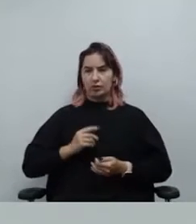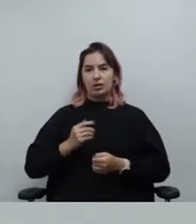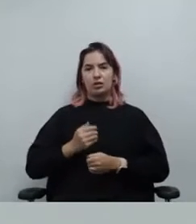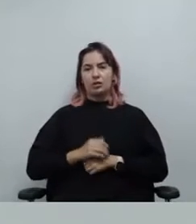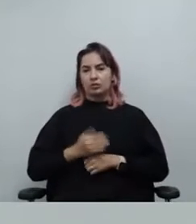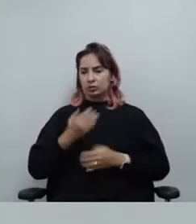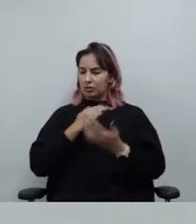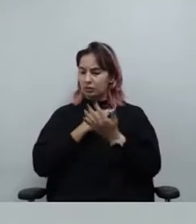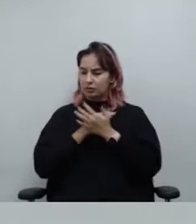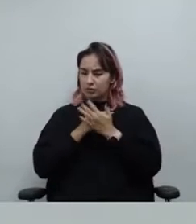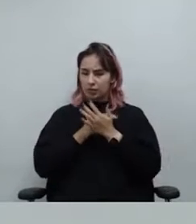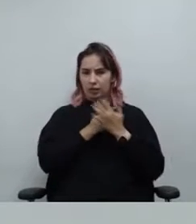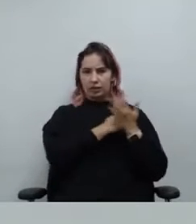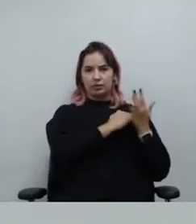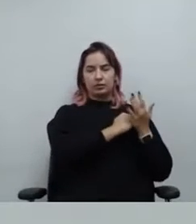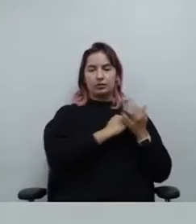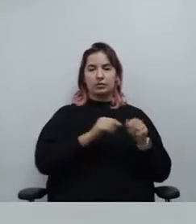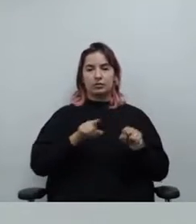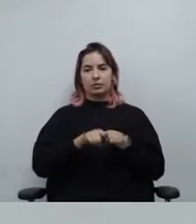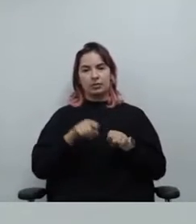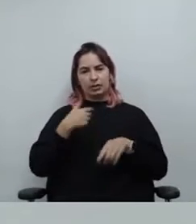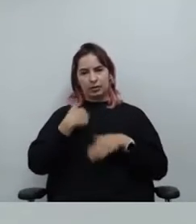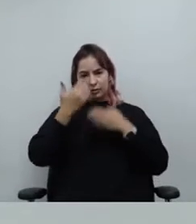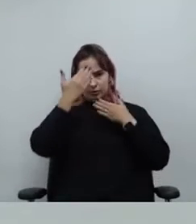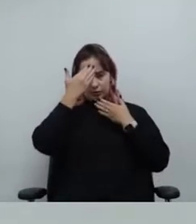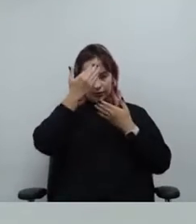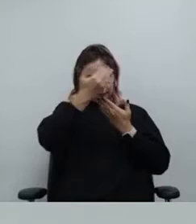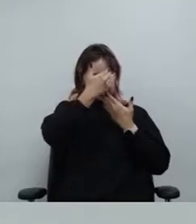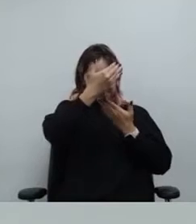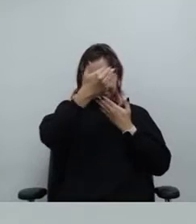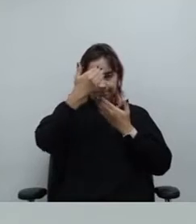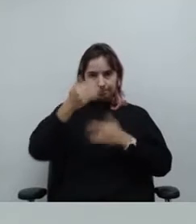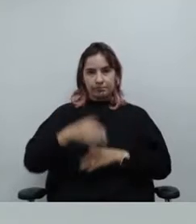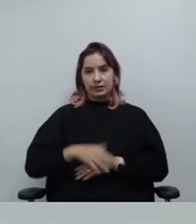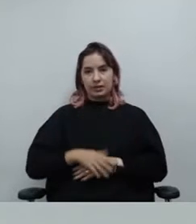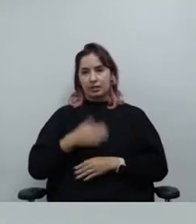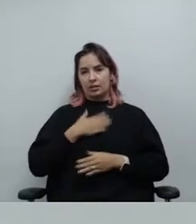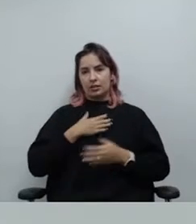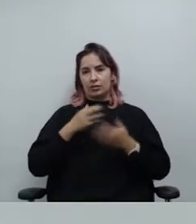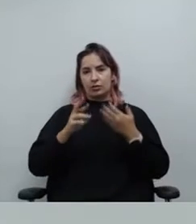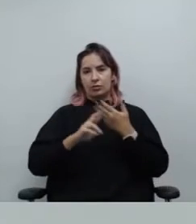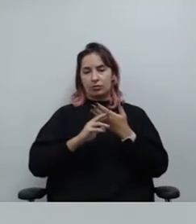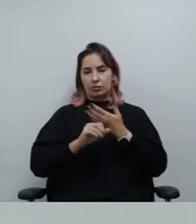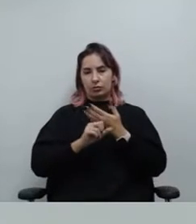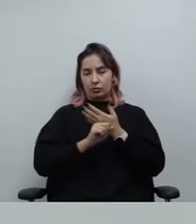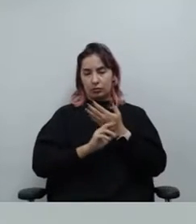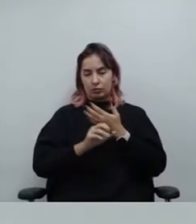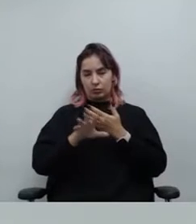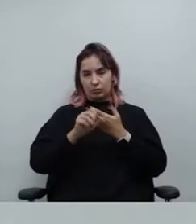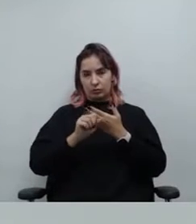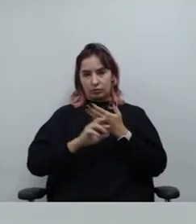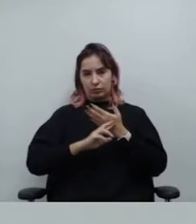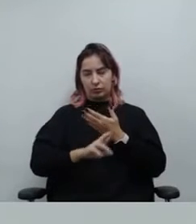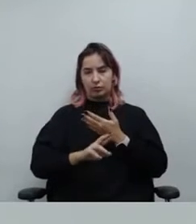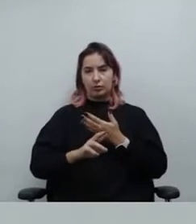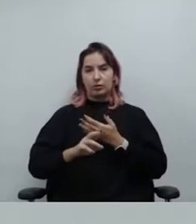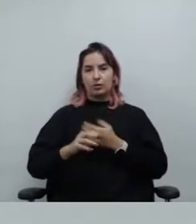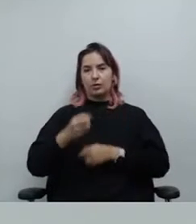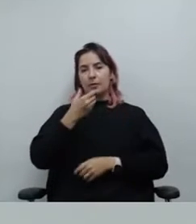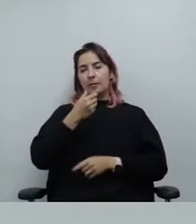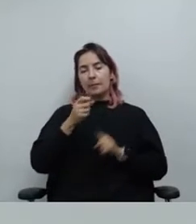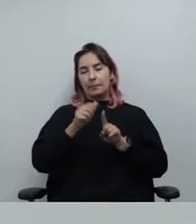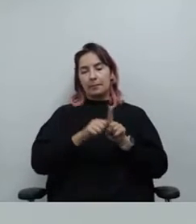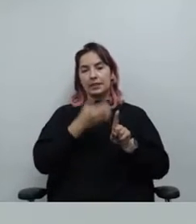nesse pleito, e a quem agradeço aqui na pessoa da ouvidora, desde dezembro de